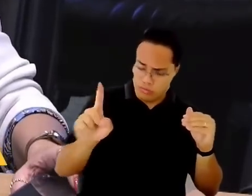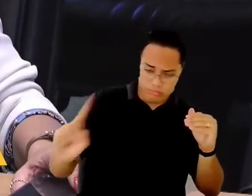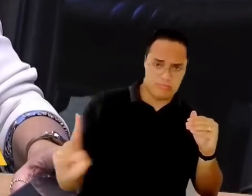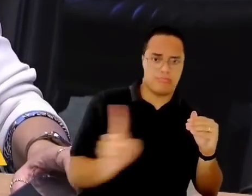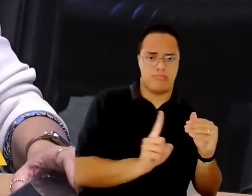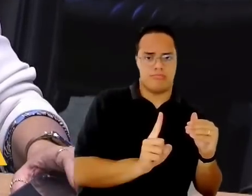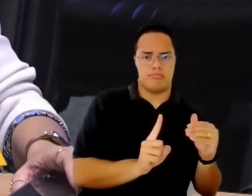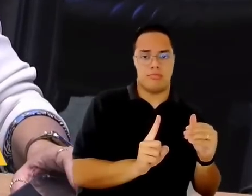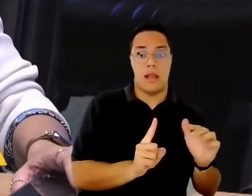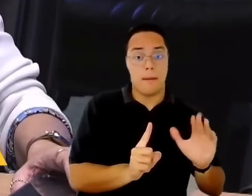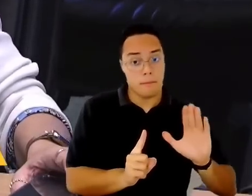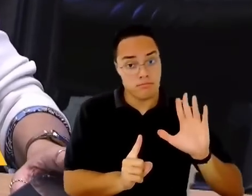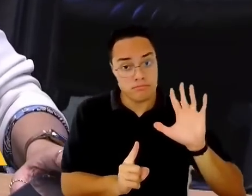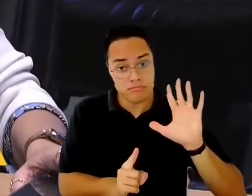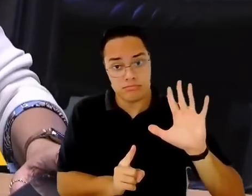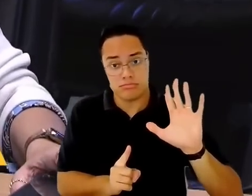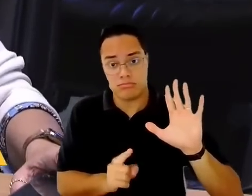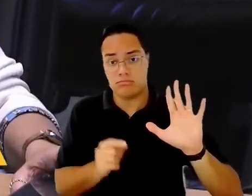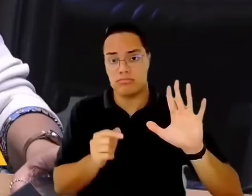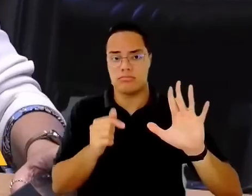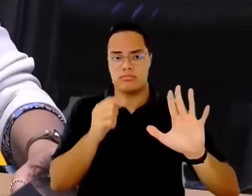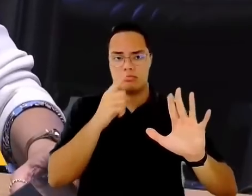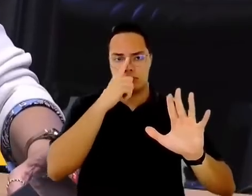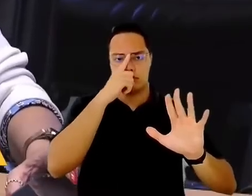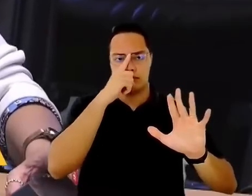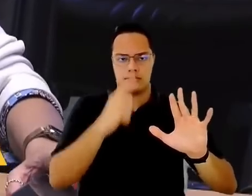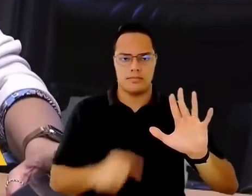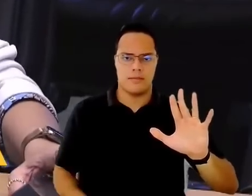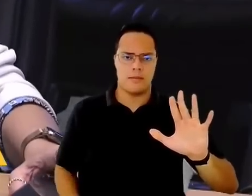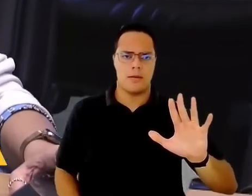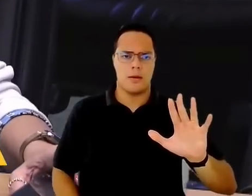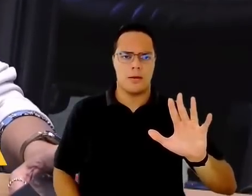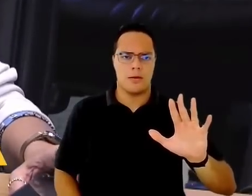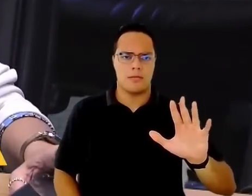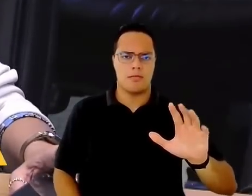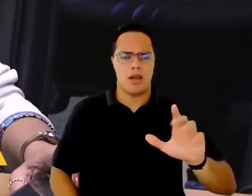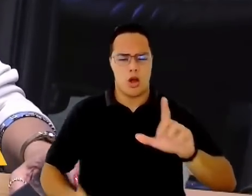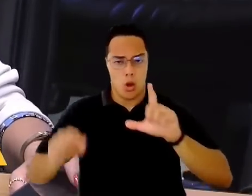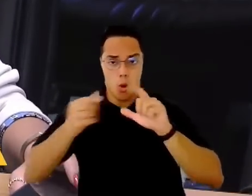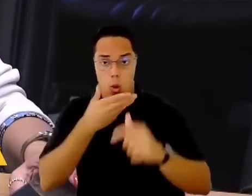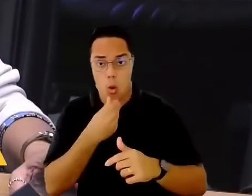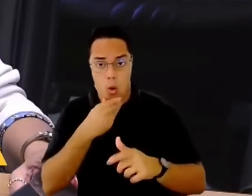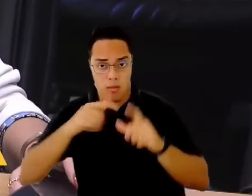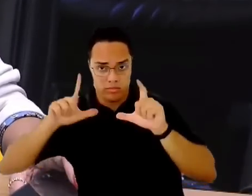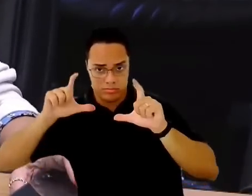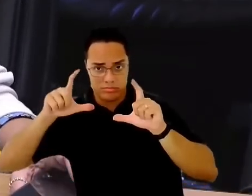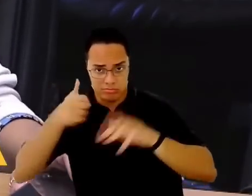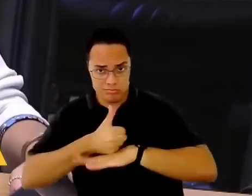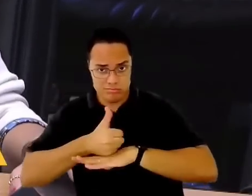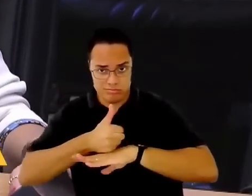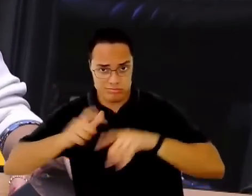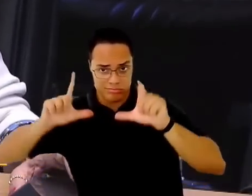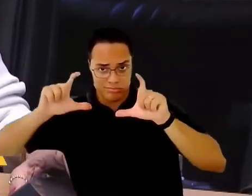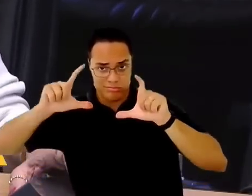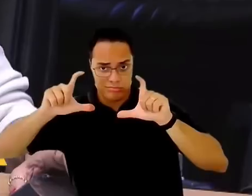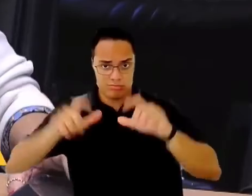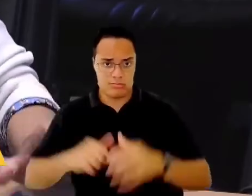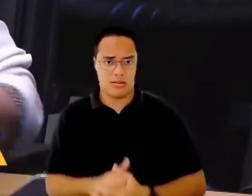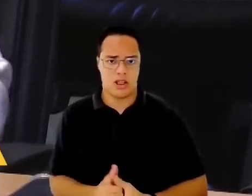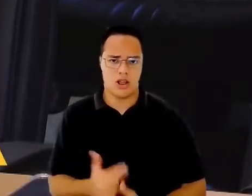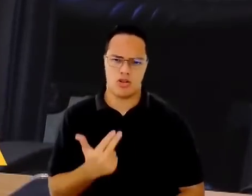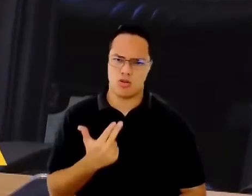agora o jornalista não o fotógrafo não pode